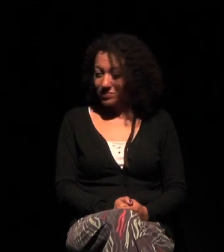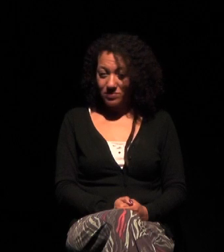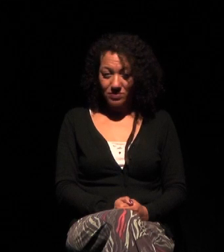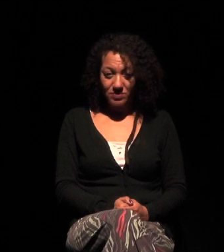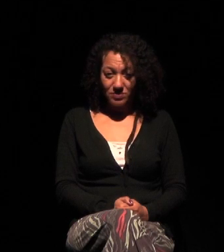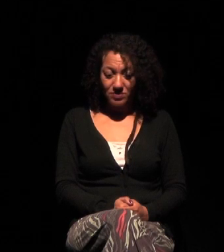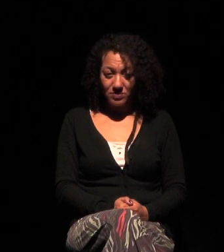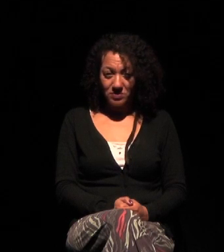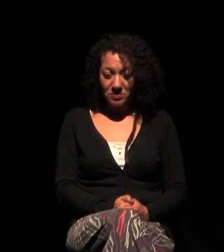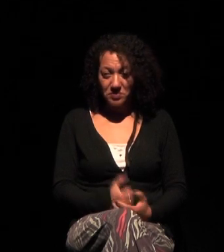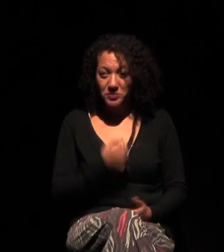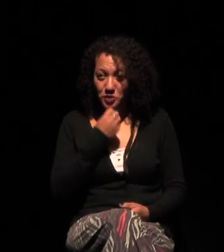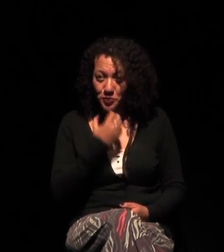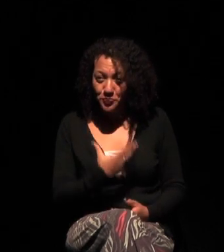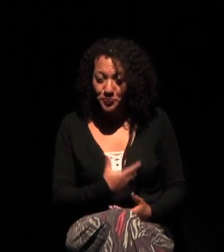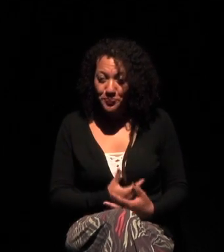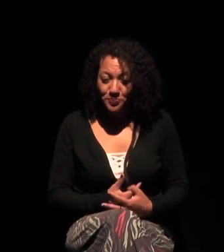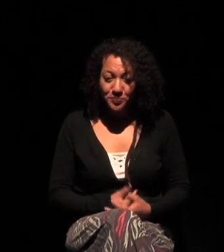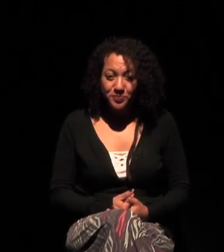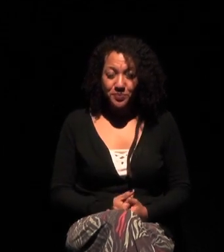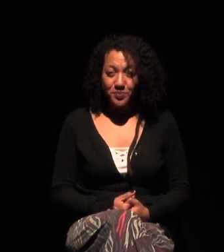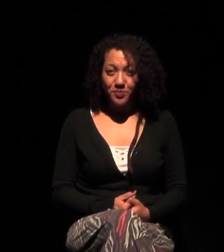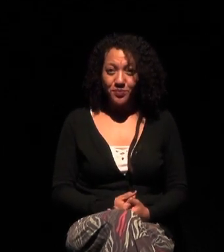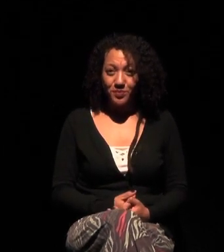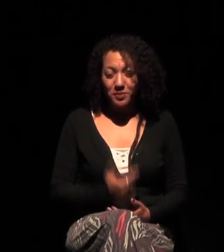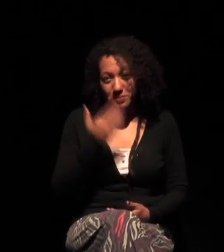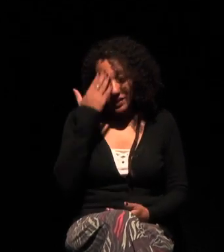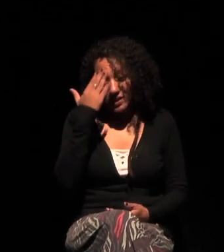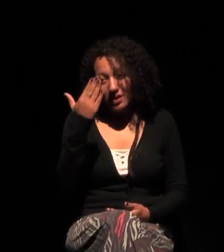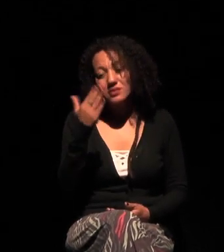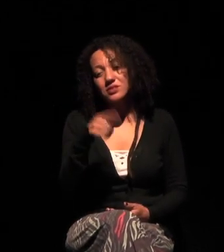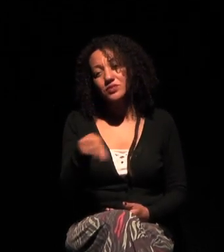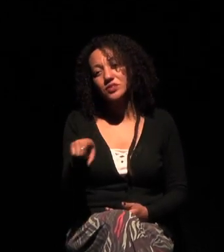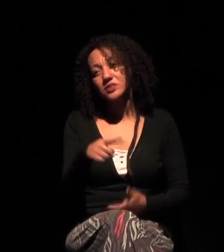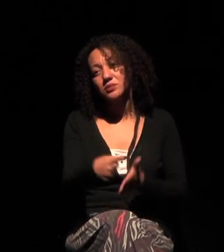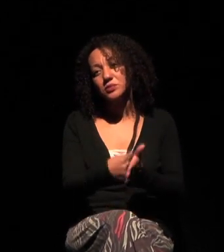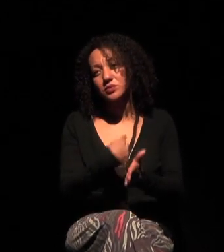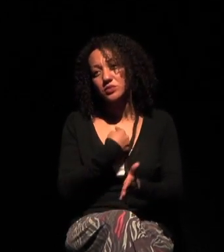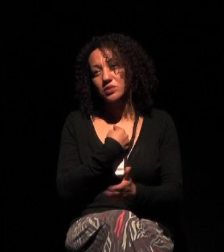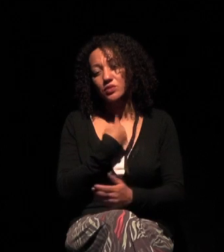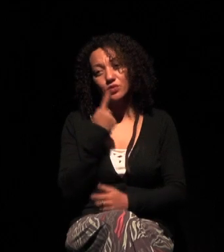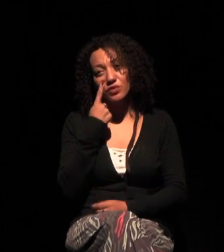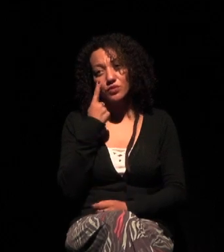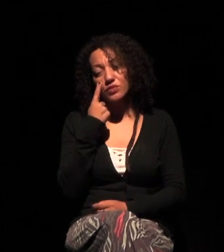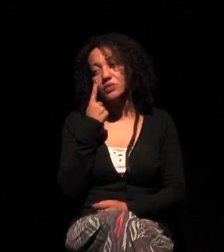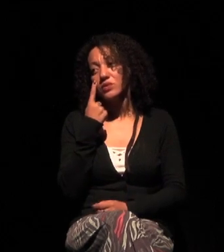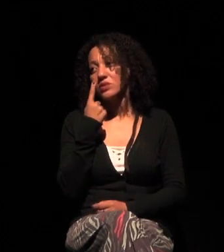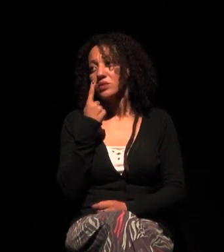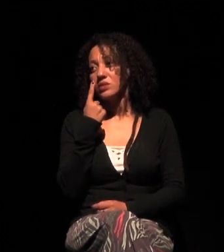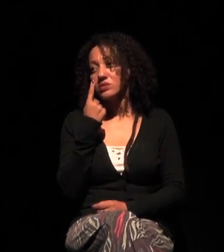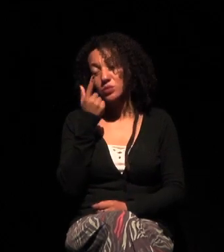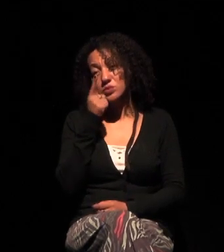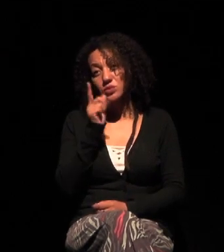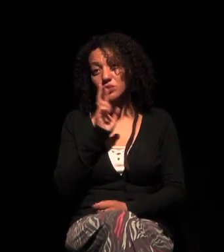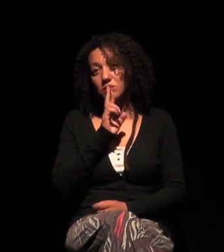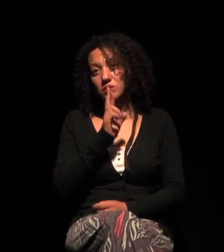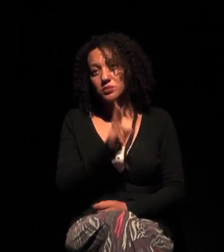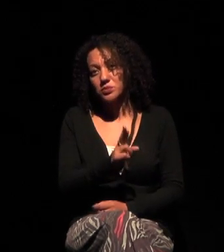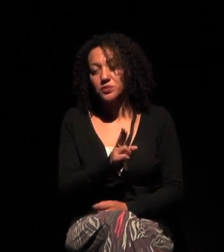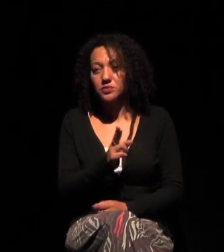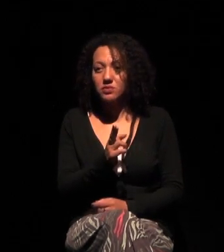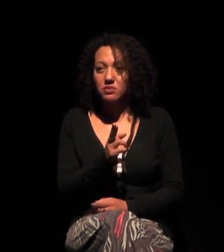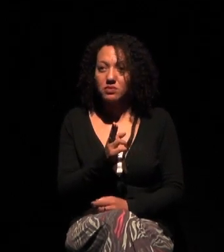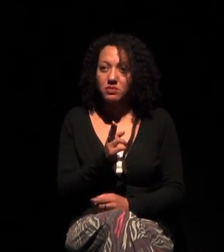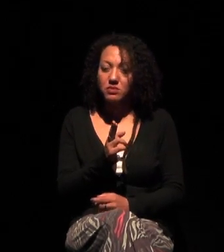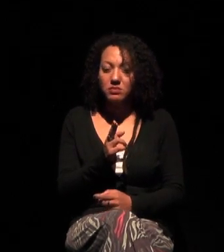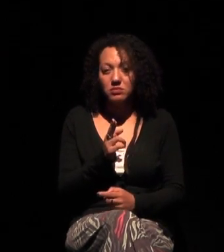bom é obrigado a cumprir as perguntas certas show e se eu consigo contribuir de alguma forma que